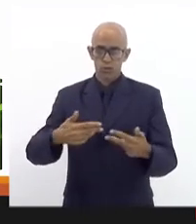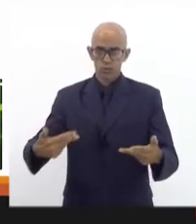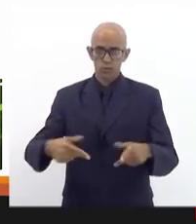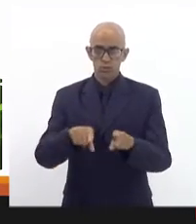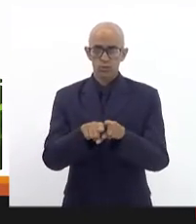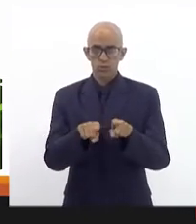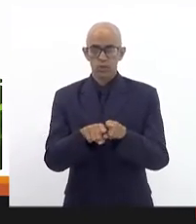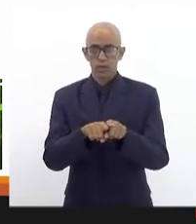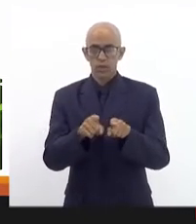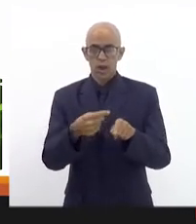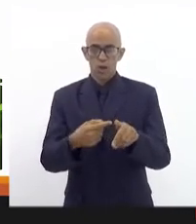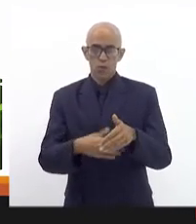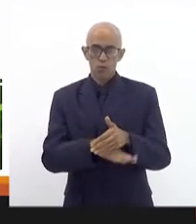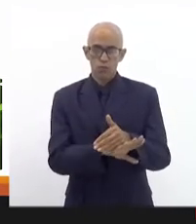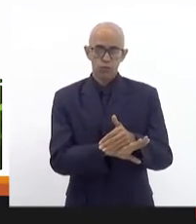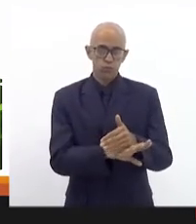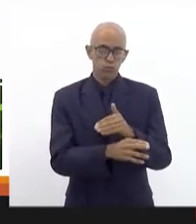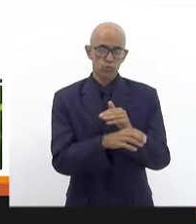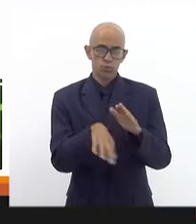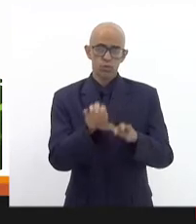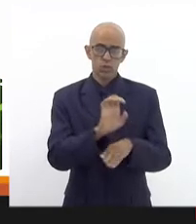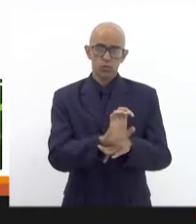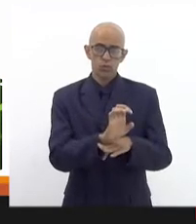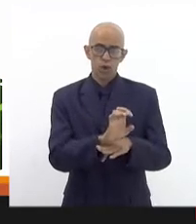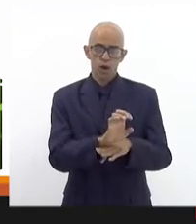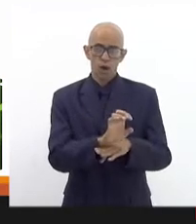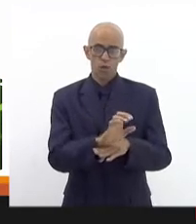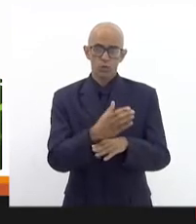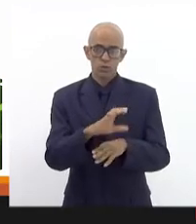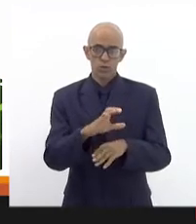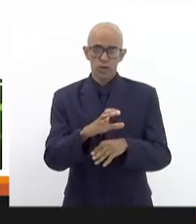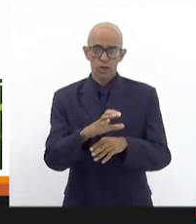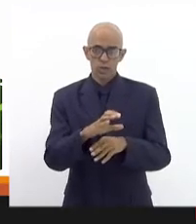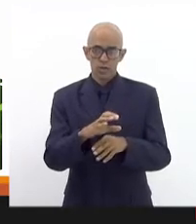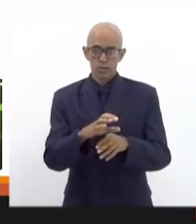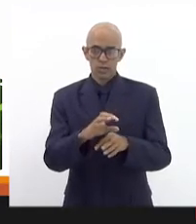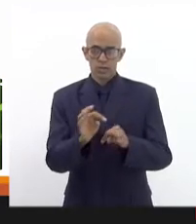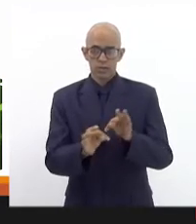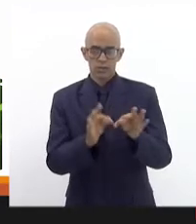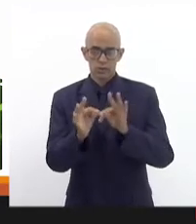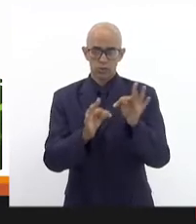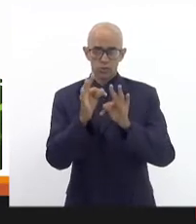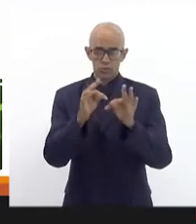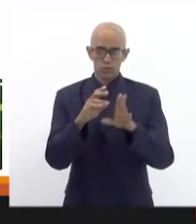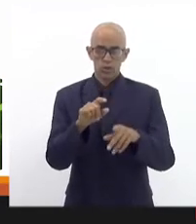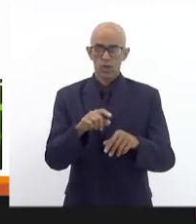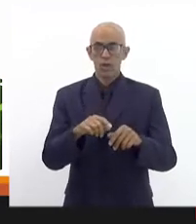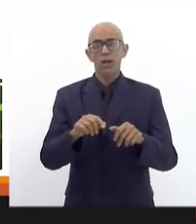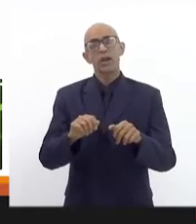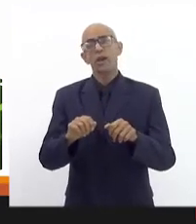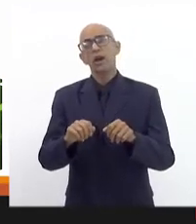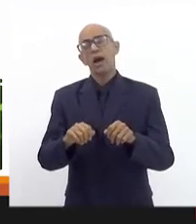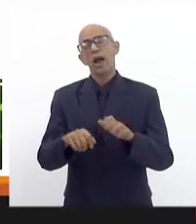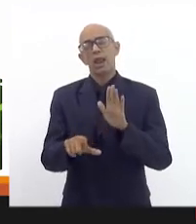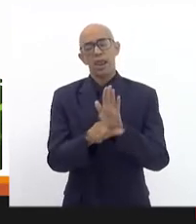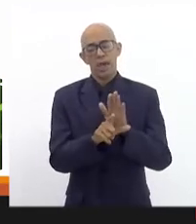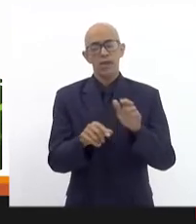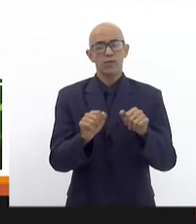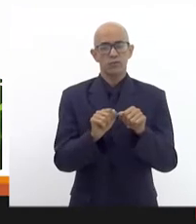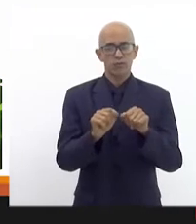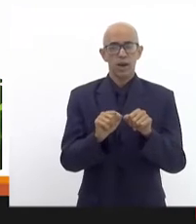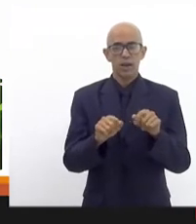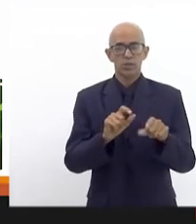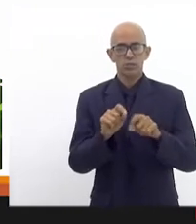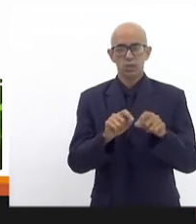Ciência, Tecnologia e Inovação. O substitutivo não está criando fundo, mas ele faz uma mudança importante no FATEC. O que é essa